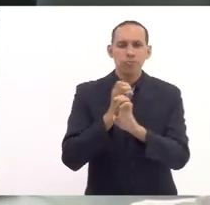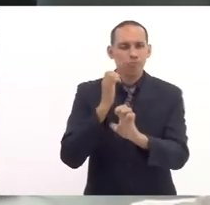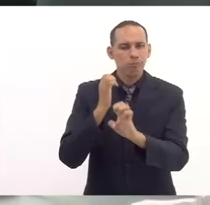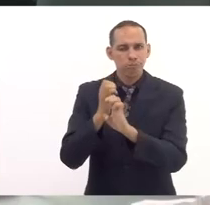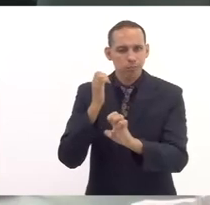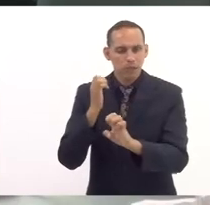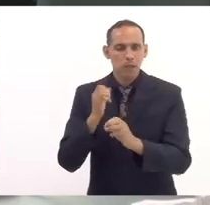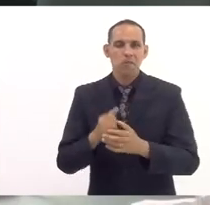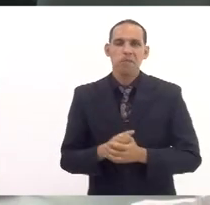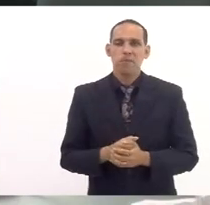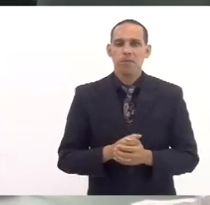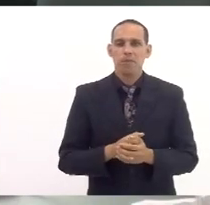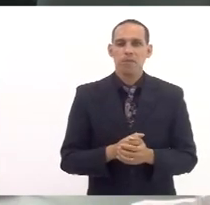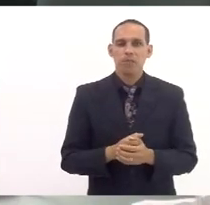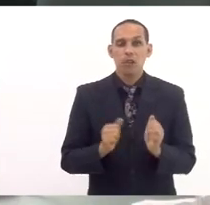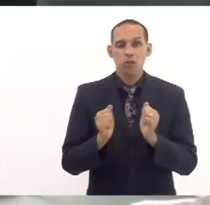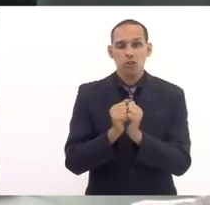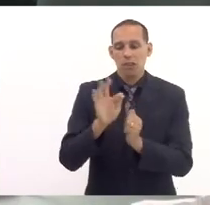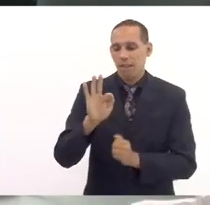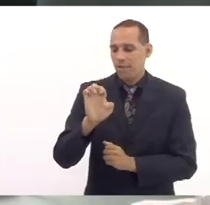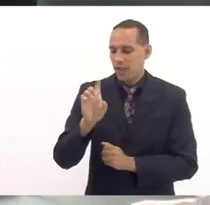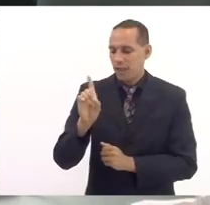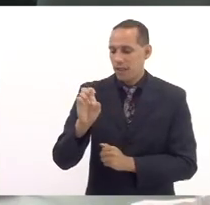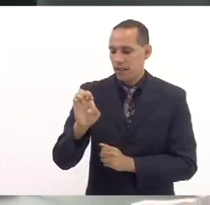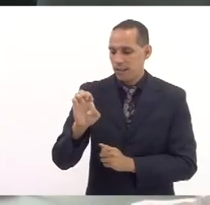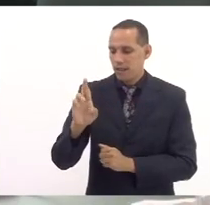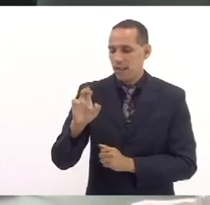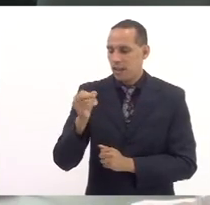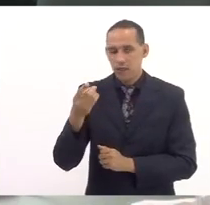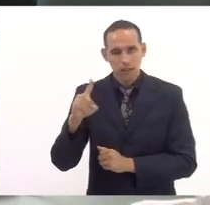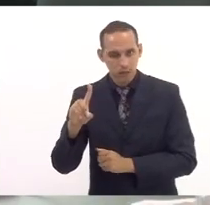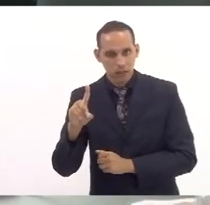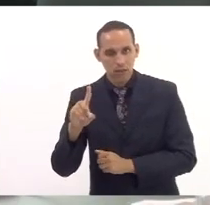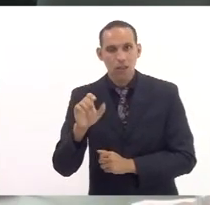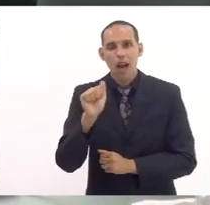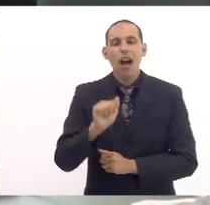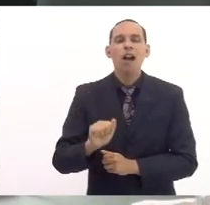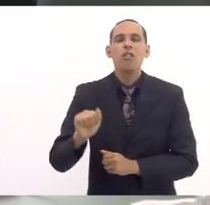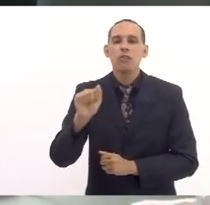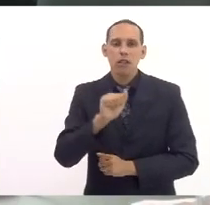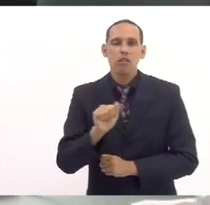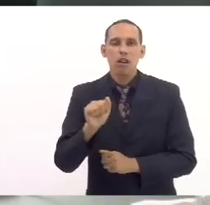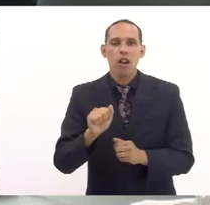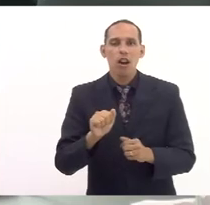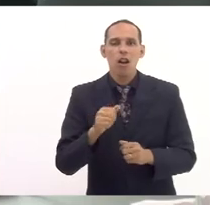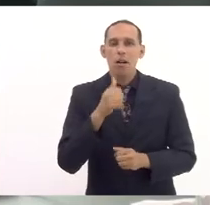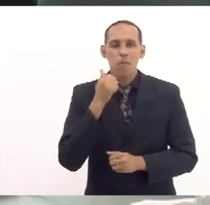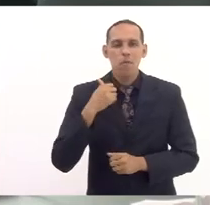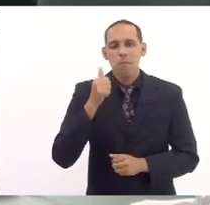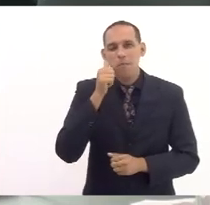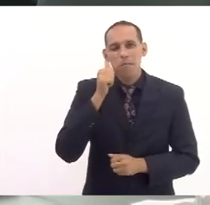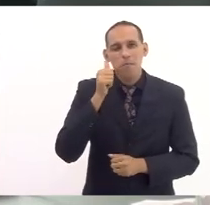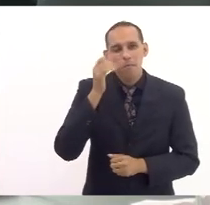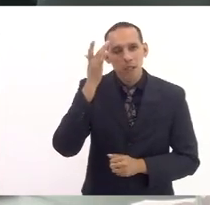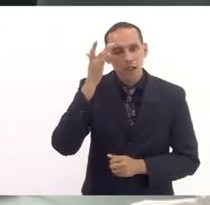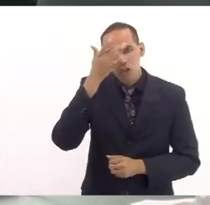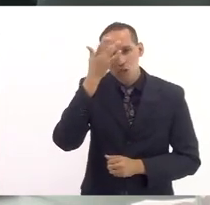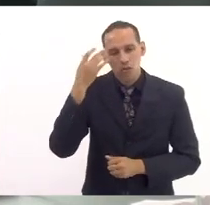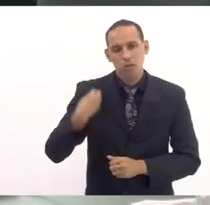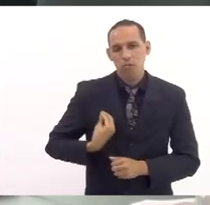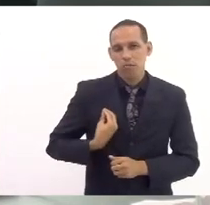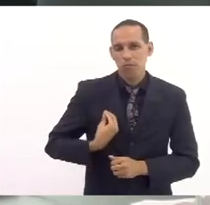com a Federação das Associações de Moradores do Município do Rio, a FANRIO. Em primeiro lugar, eu gostaria de